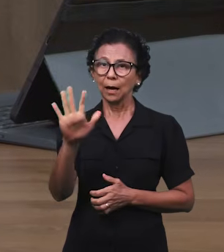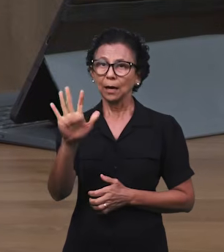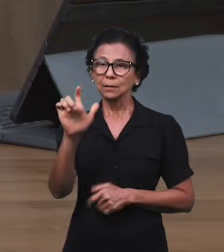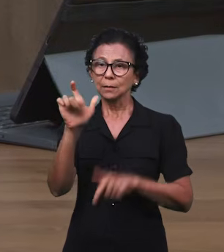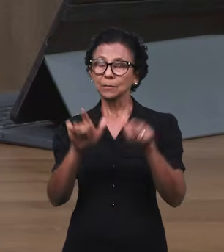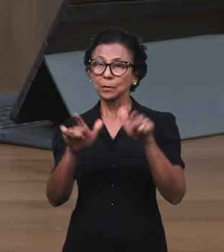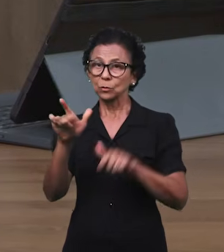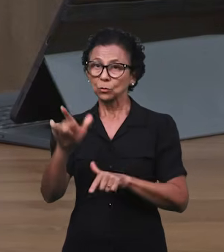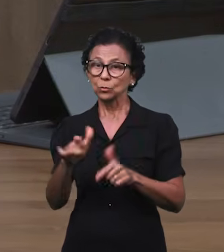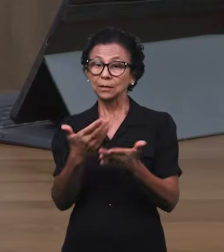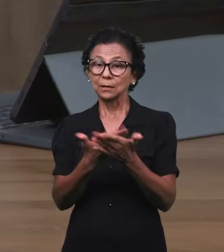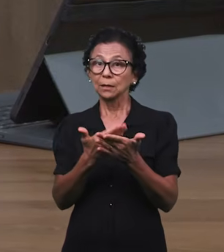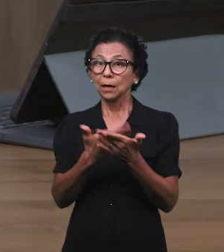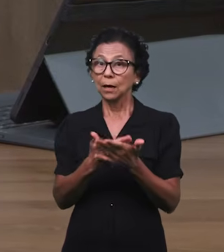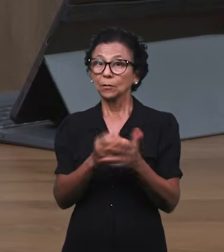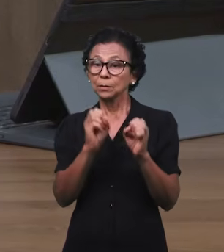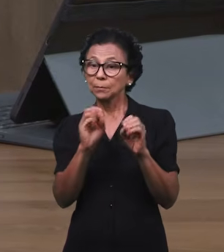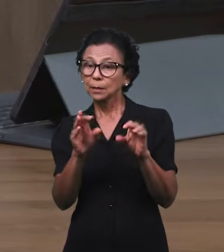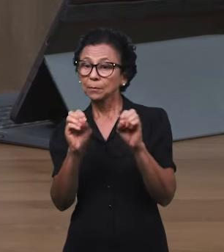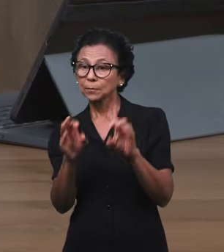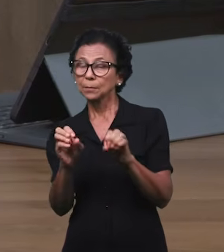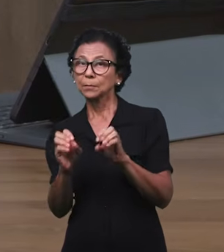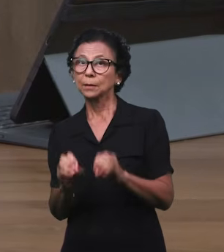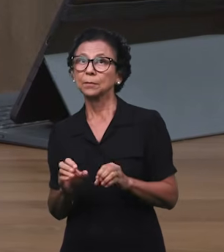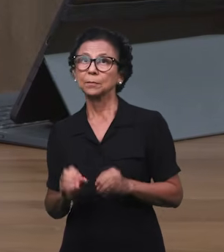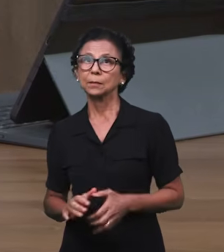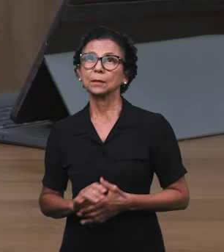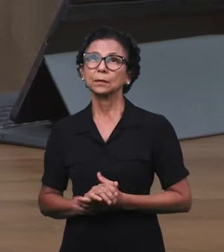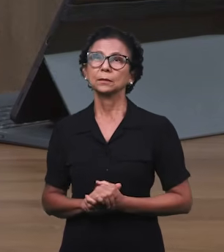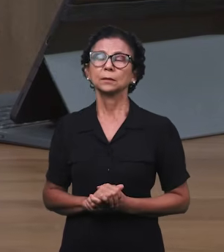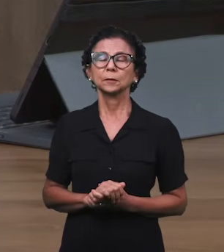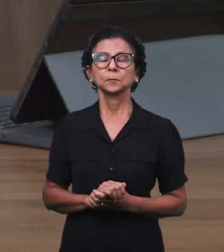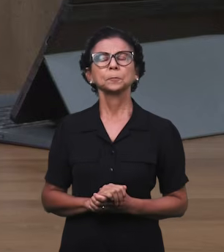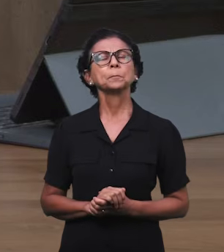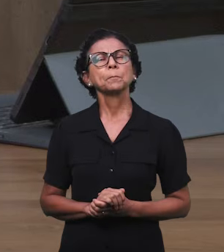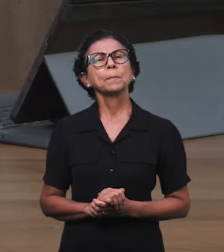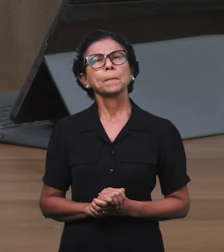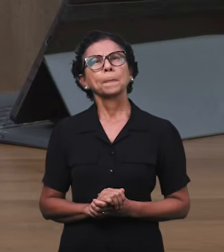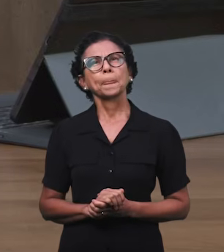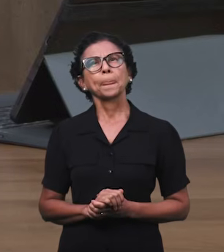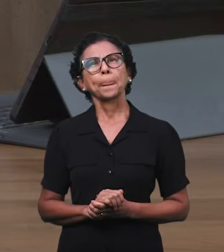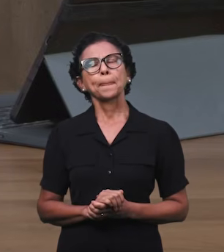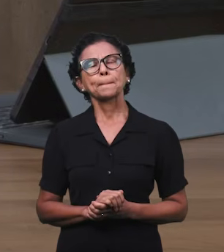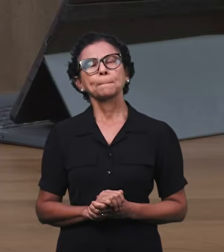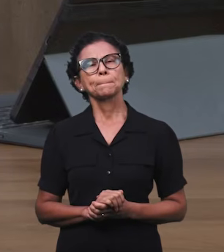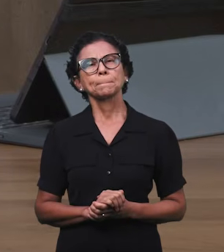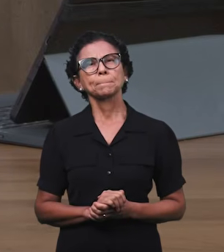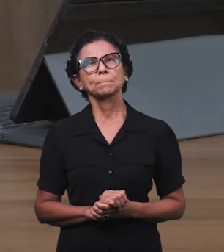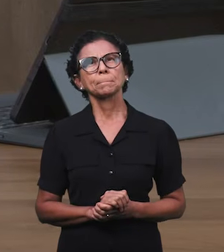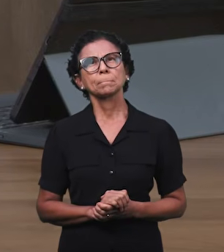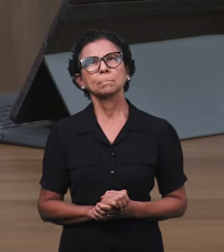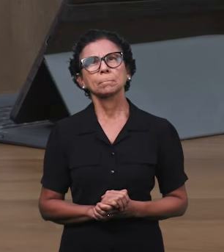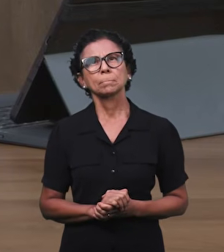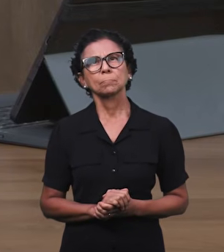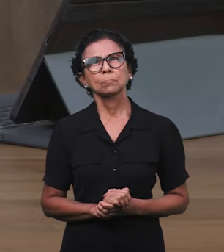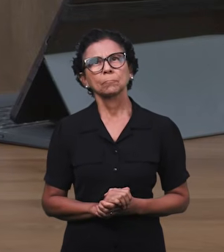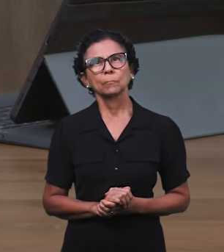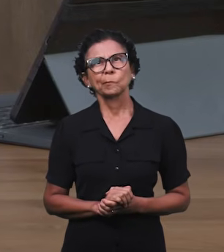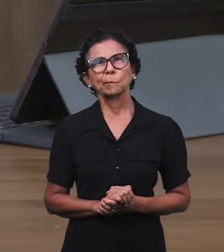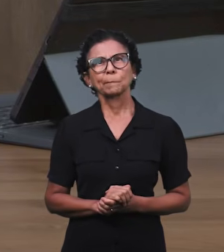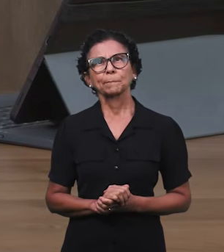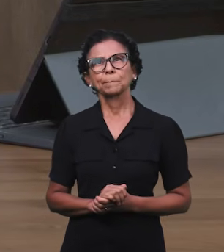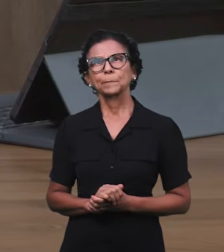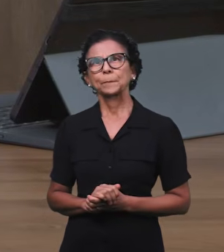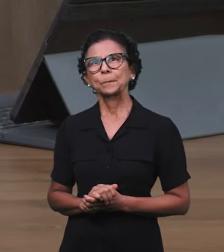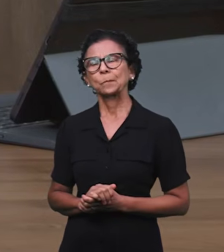Porque o corpo é um e tem muitos membros, já ouvimos, já lemos tanto isso, mas quando ele fala de si, ele não